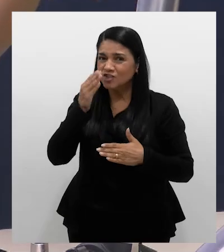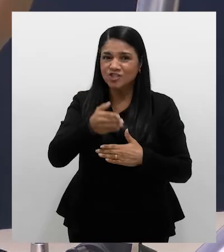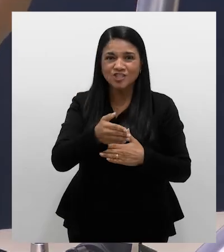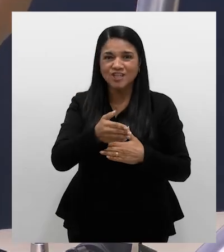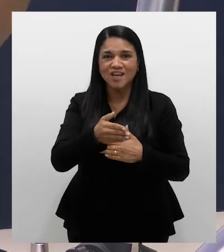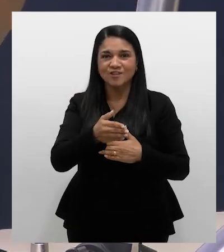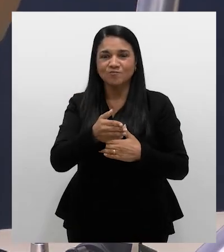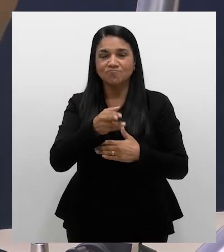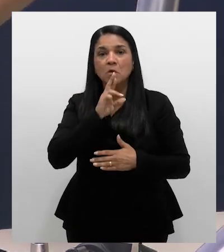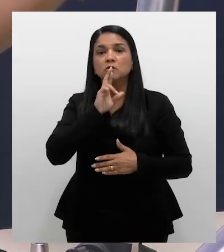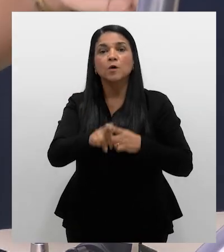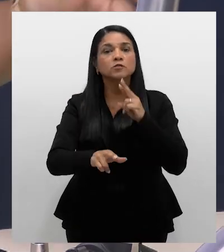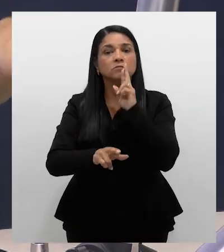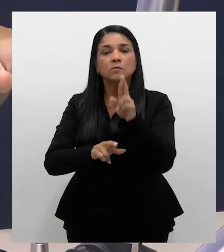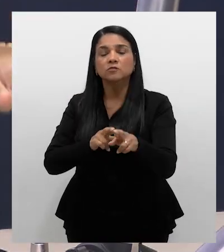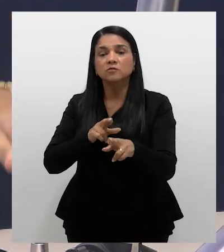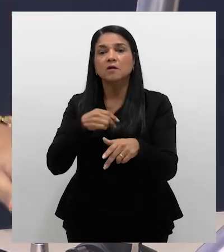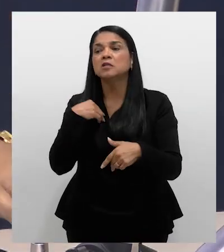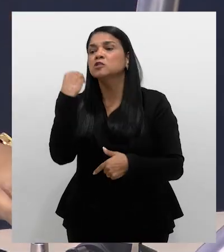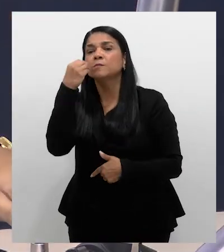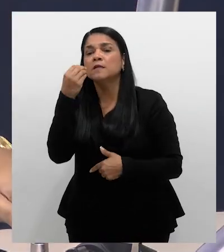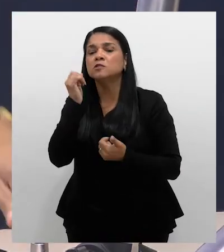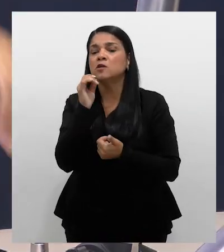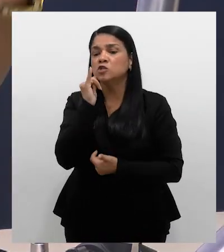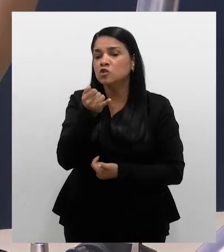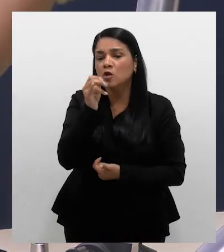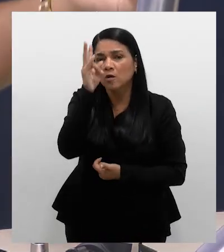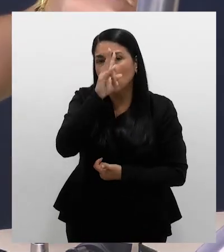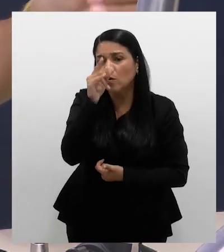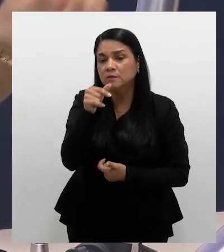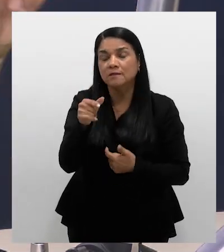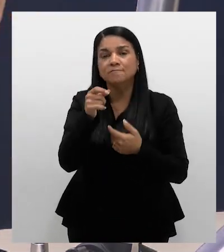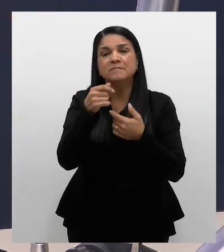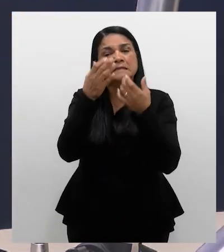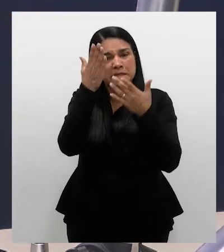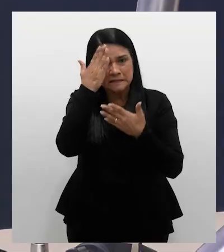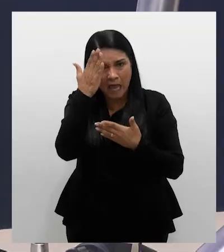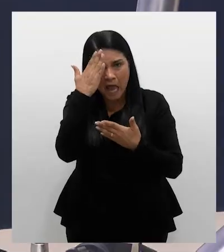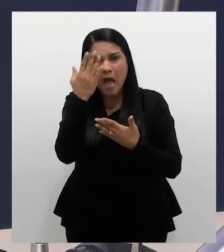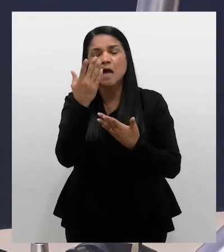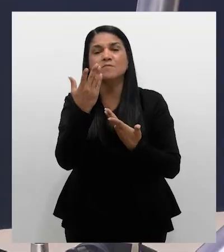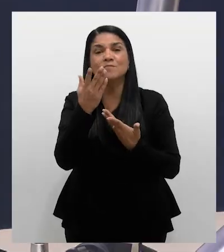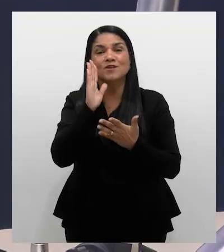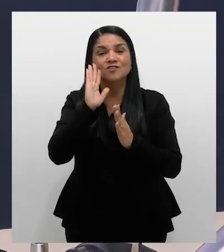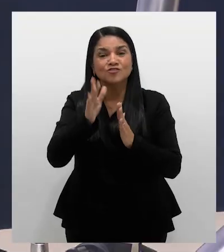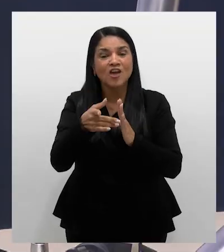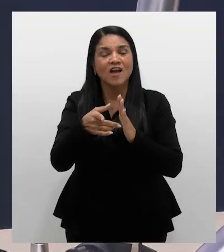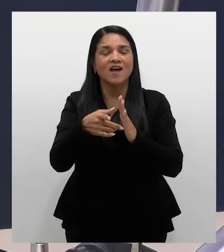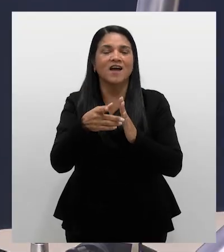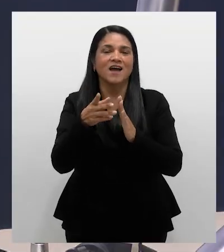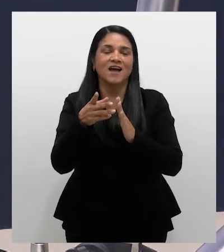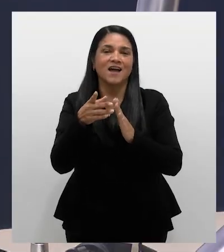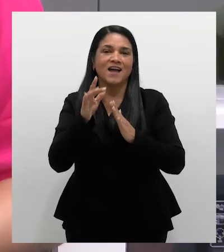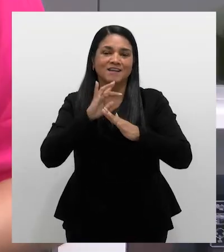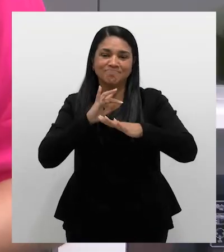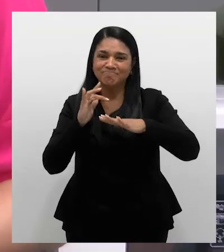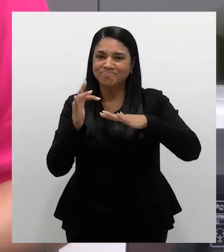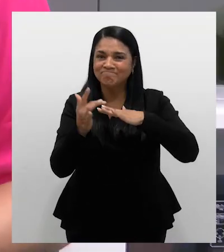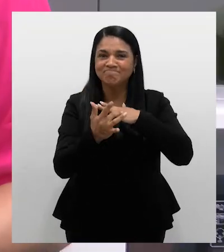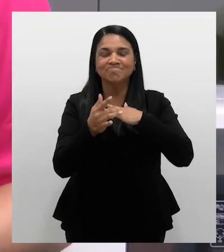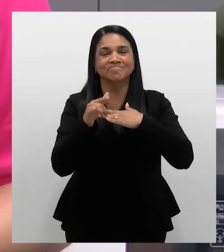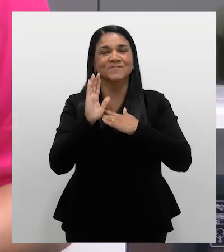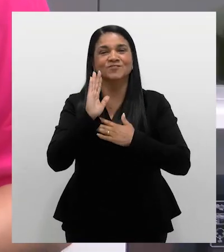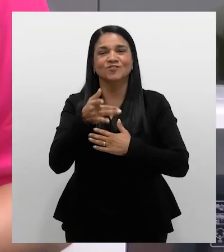direto na questão. Qual é a sua experiência? Conte a sua história. Ela vai saber contar a história dela. Ela já contou várias vezes